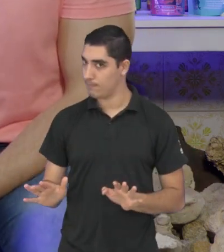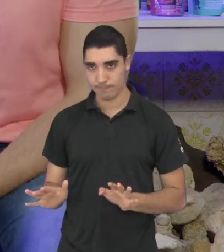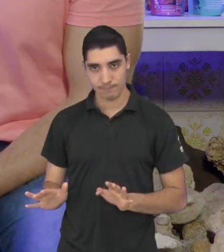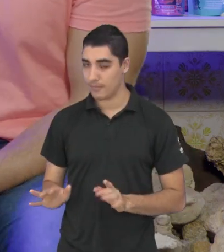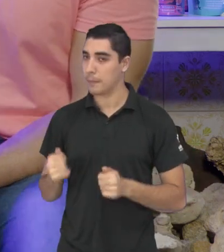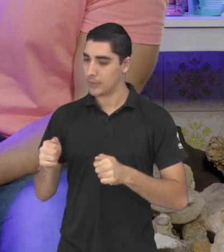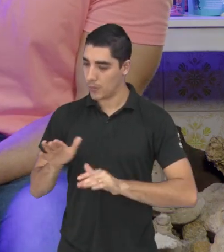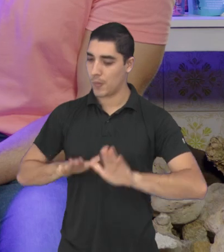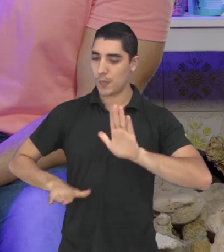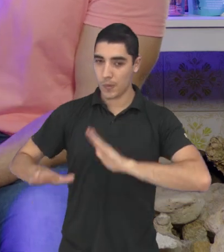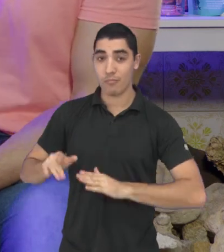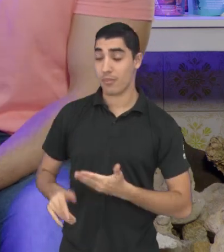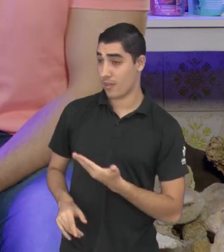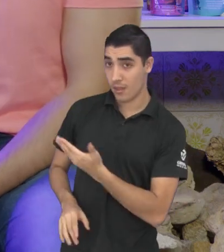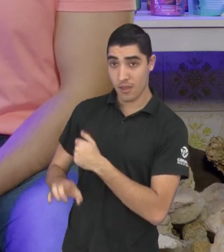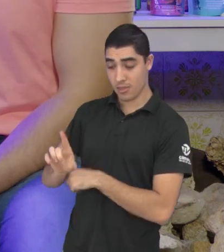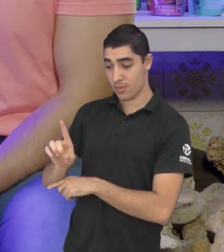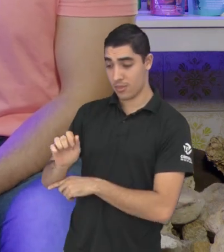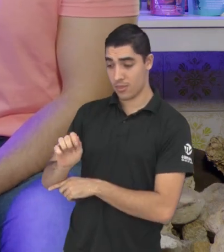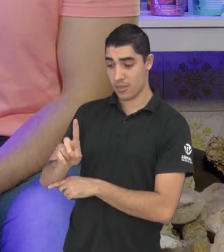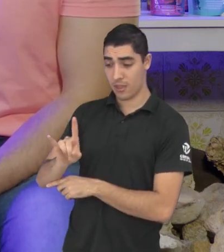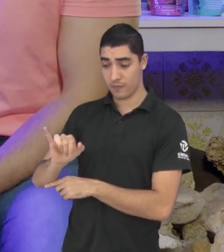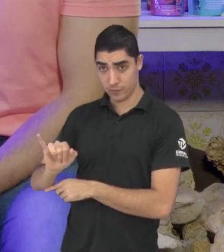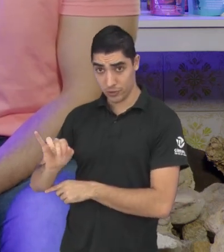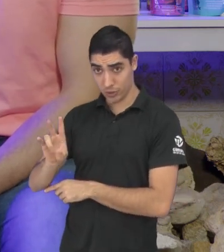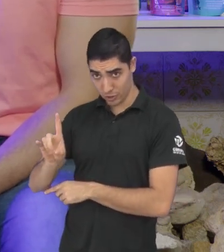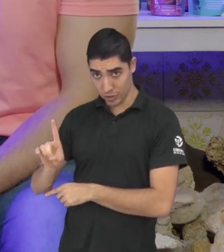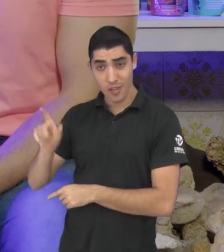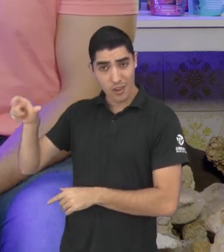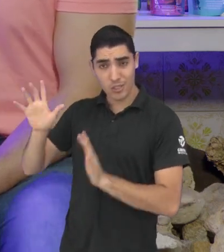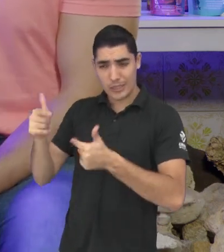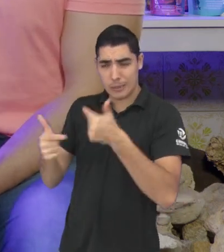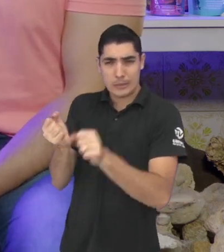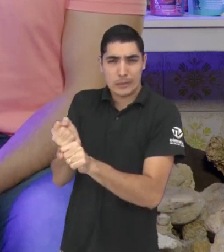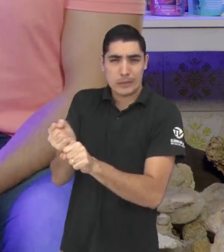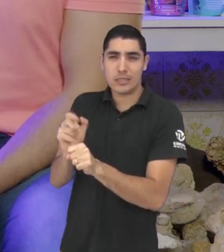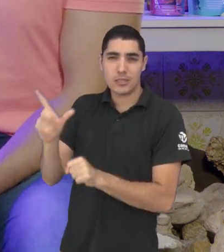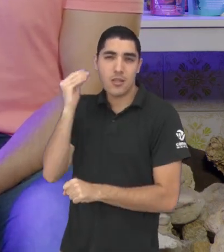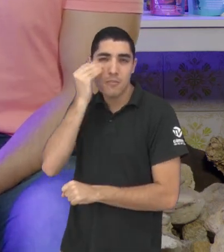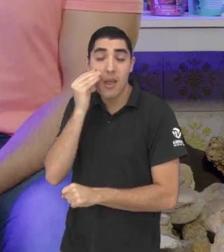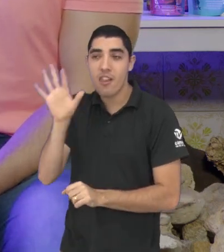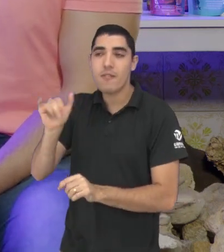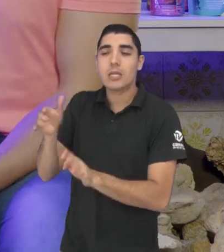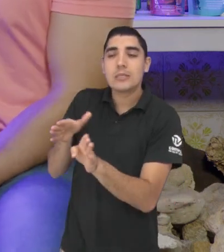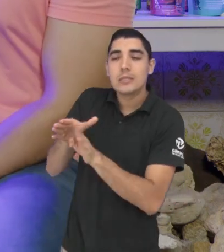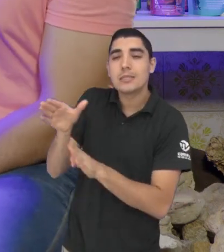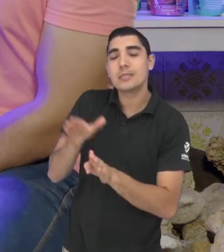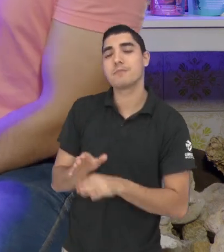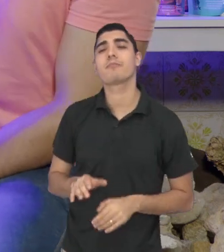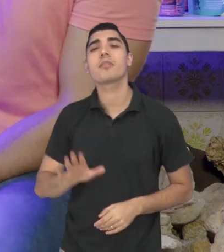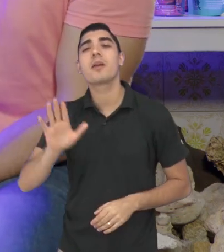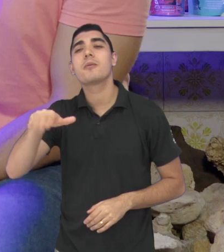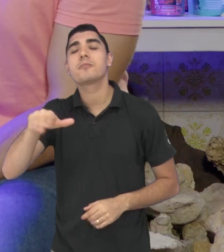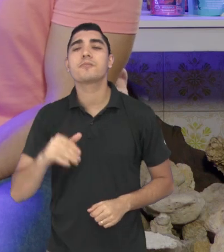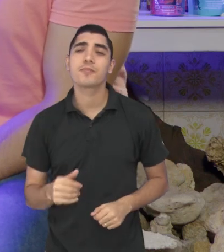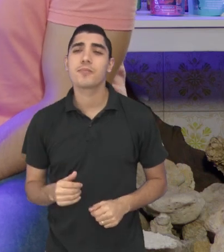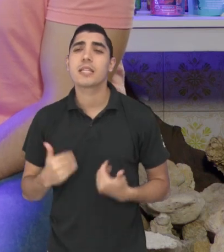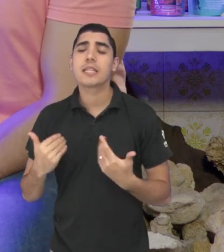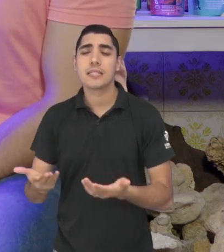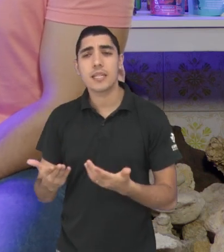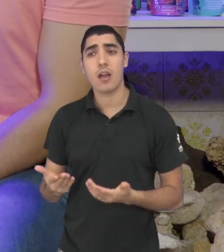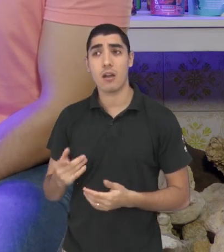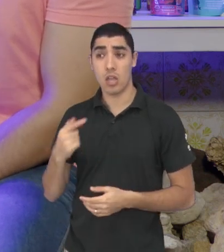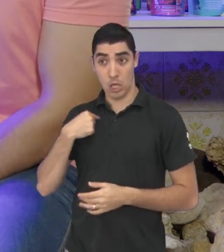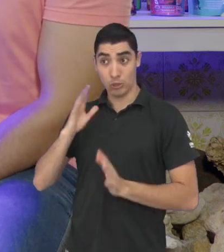muito cuidado. Então o David, que já manja disso, trabalha com esses animais há muitos anos, vai passar algumas orientações pra gente. David, acabei de falar, mas